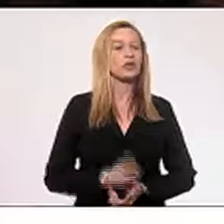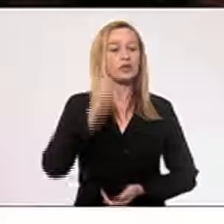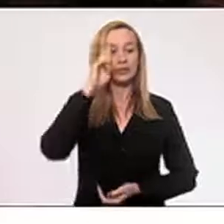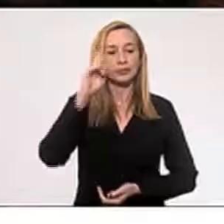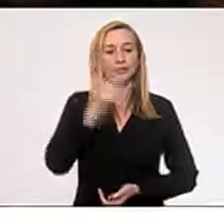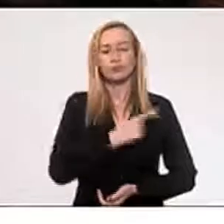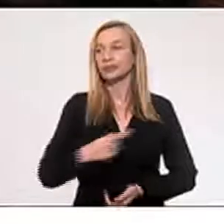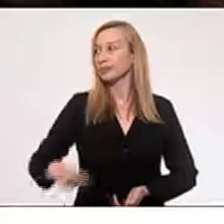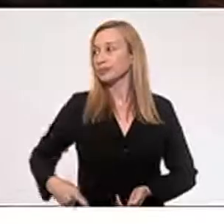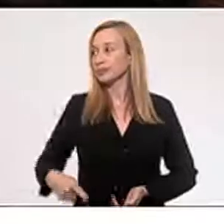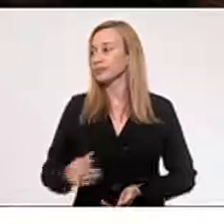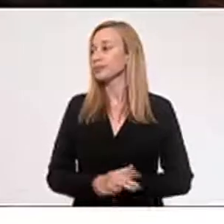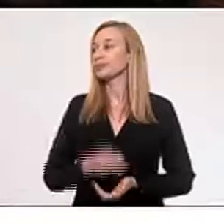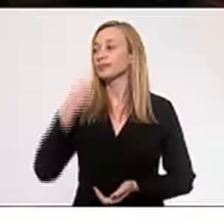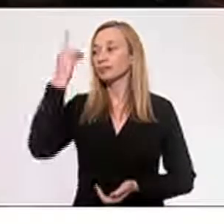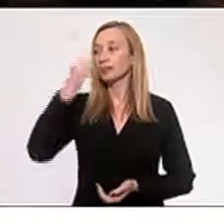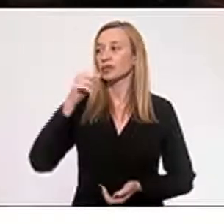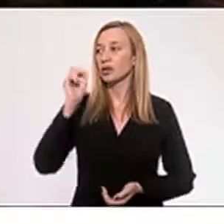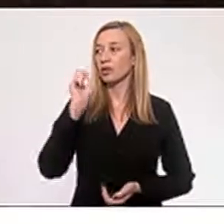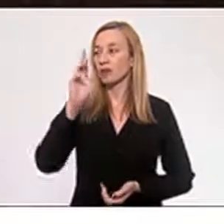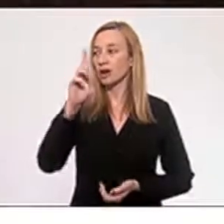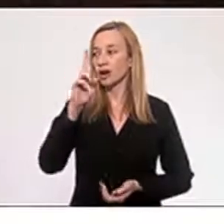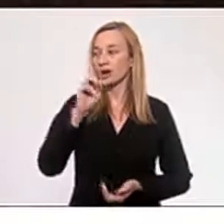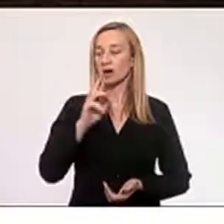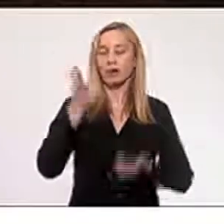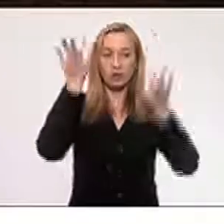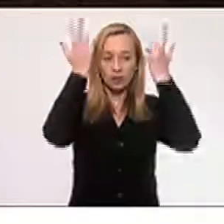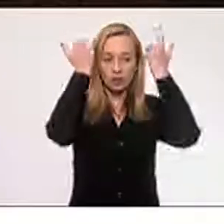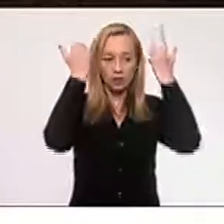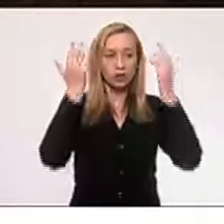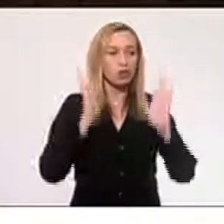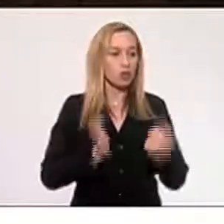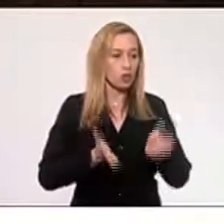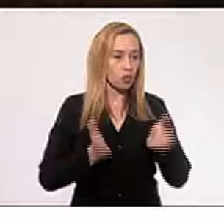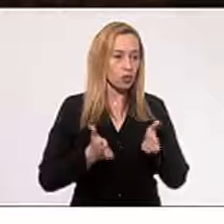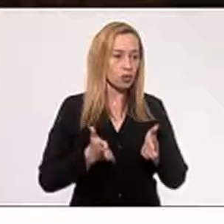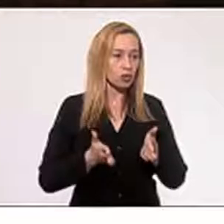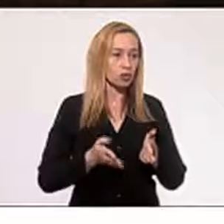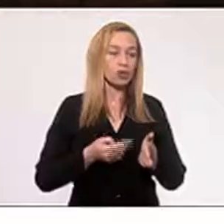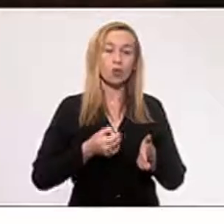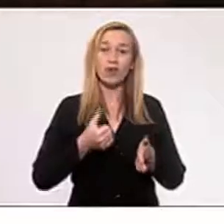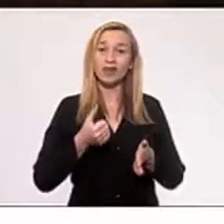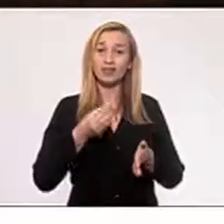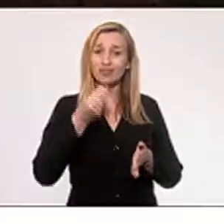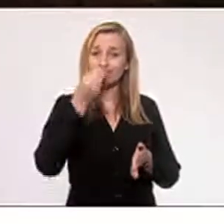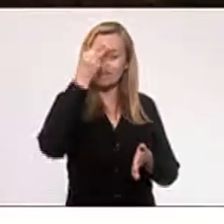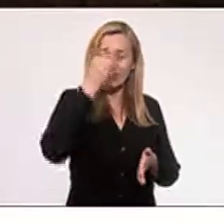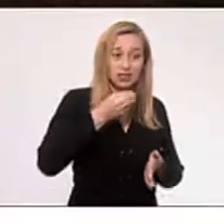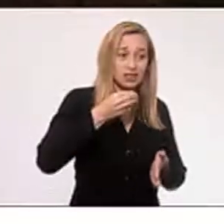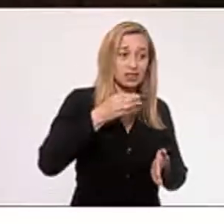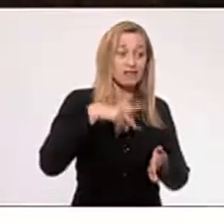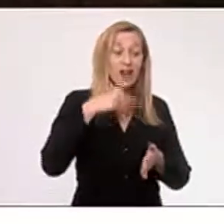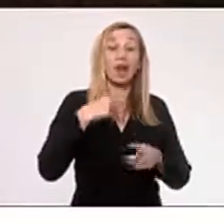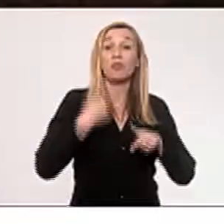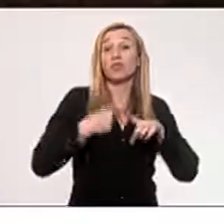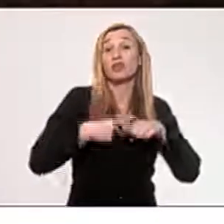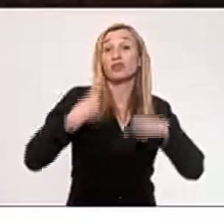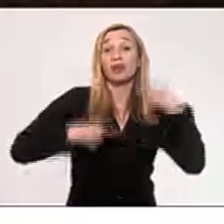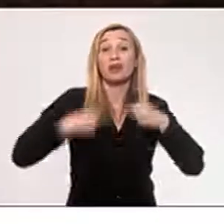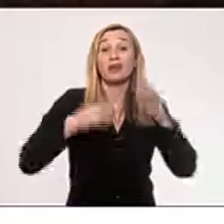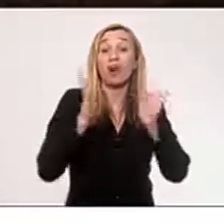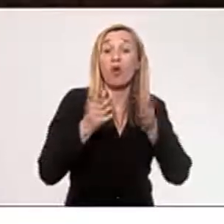Senhor presidente, deputado Eliomar Coelho, eu hoje excepcionalmente quase desisto de falar porque tem um debate